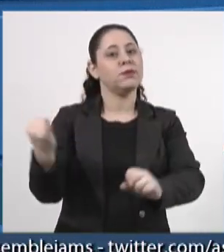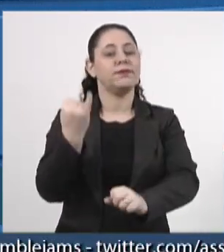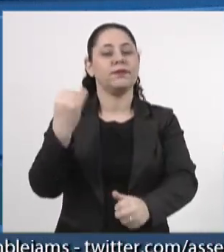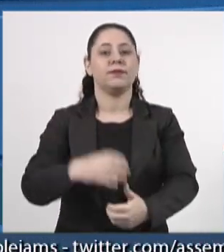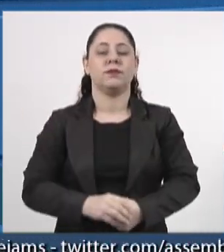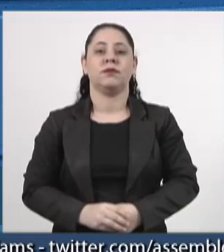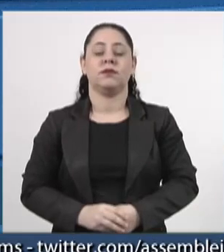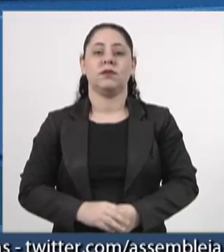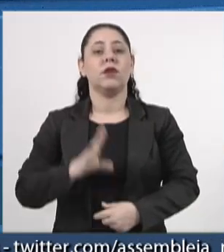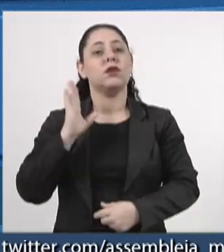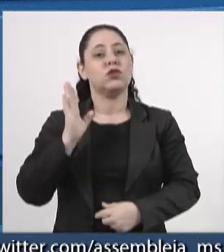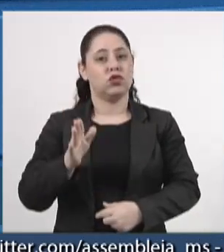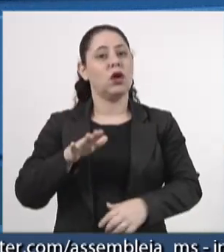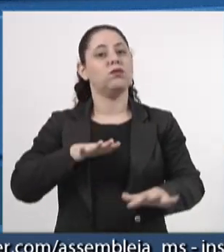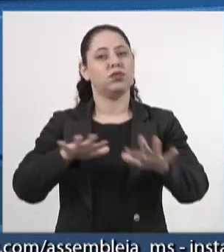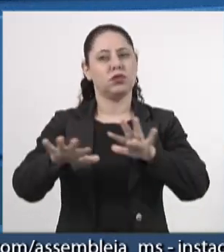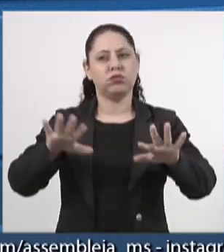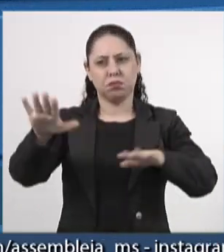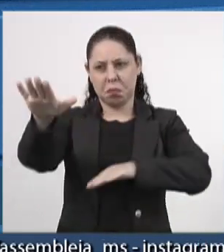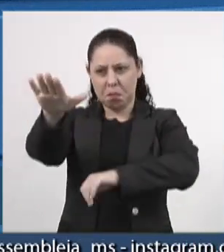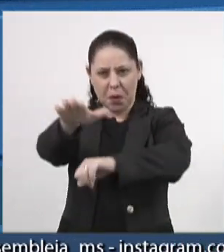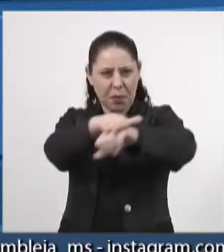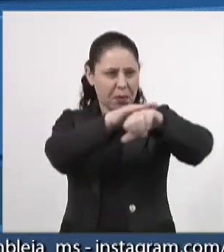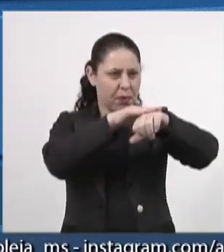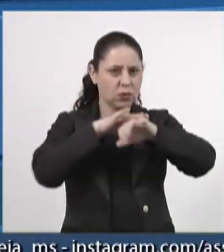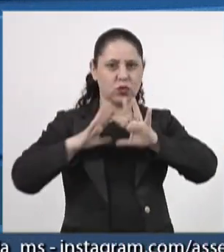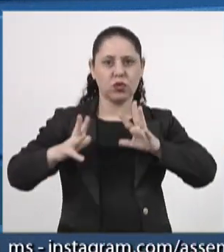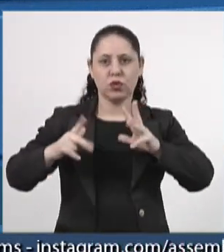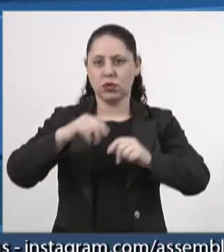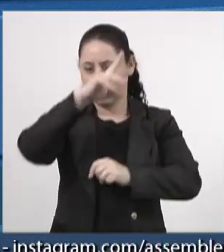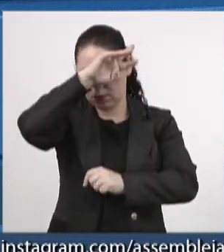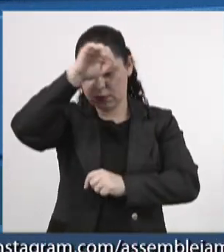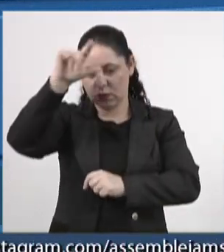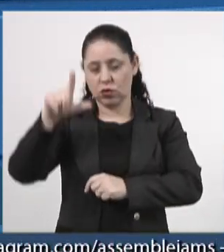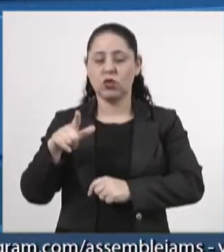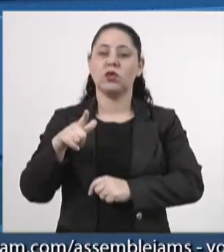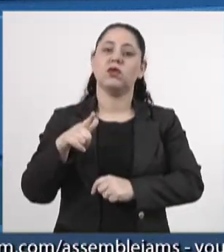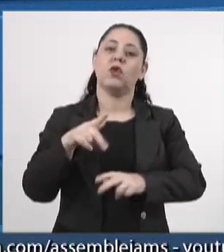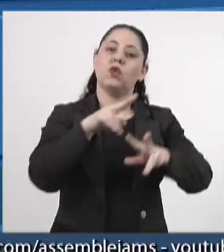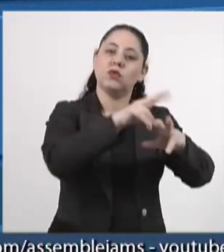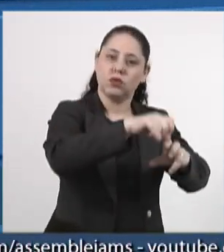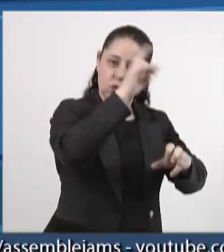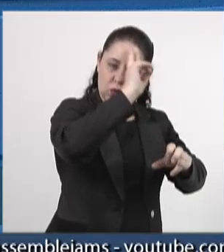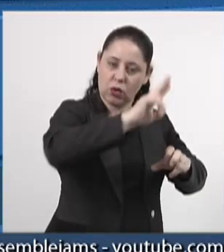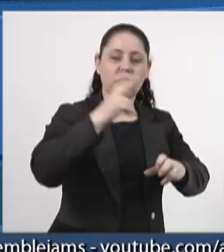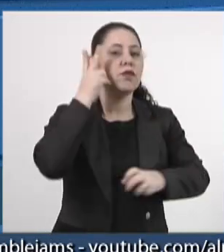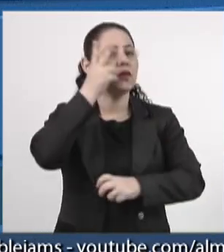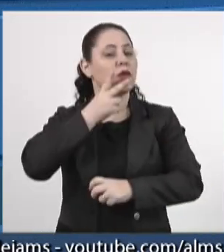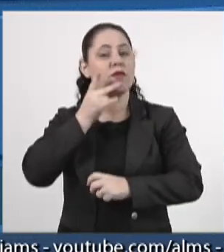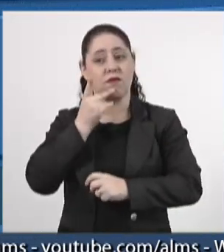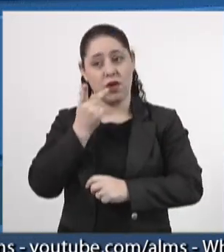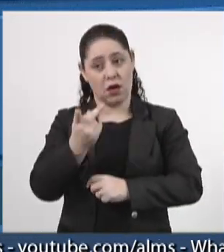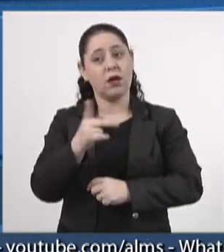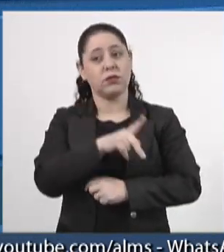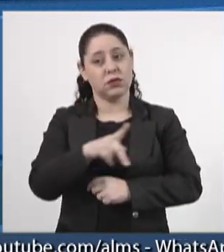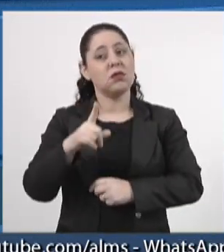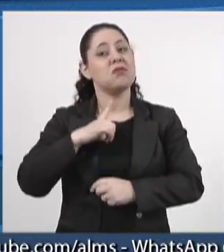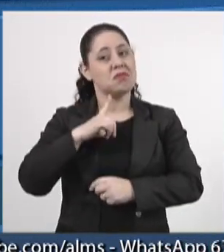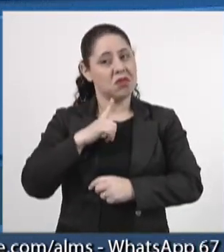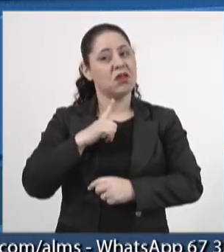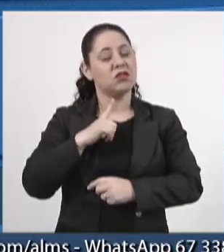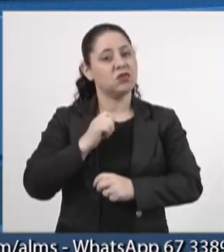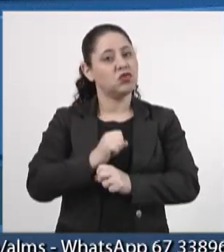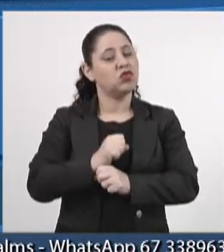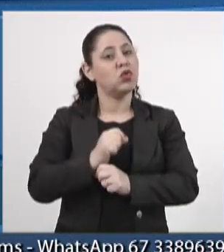importante. Já mobilizamos todos os prefeitos, a classe produtiva, os vereadores, e eu vou dizer, presidente, nós temos uma chance de